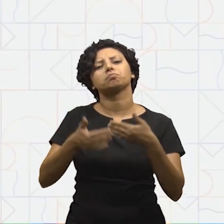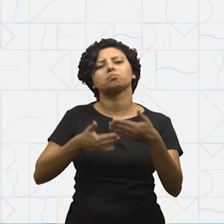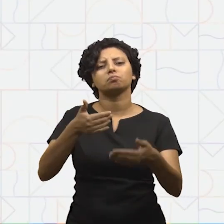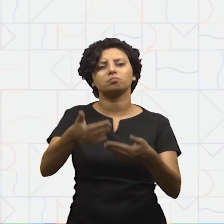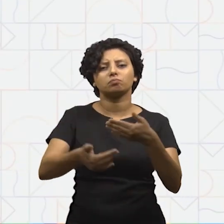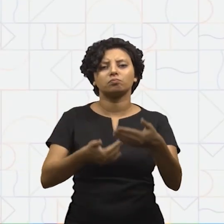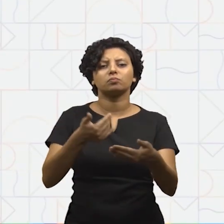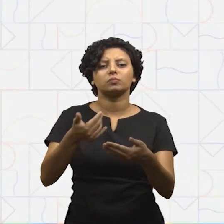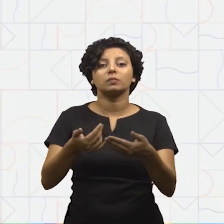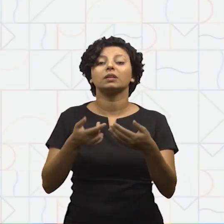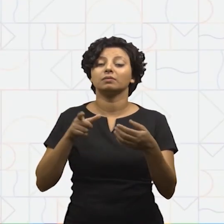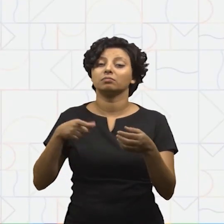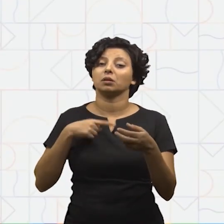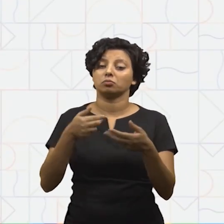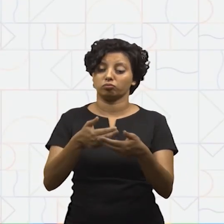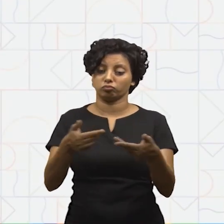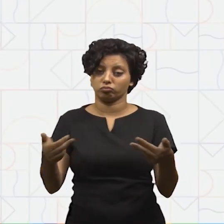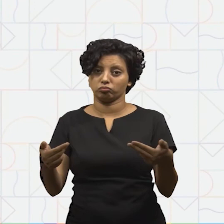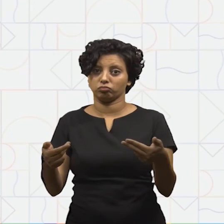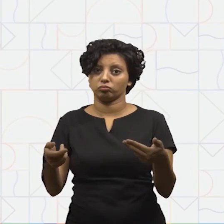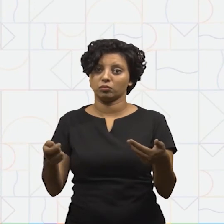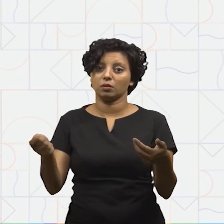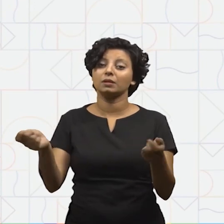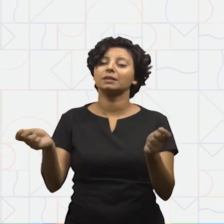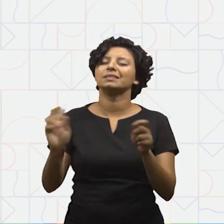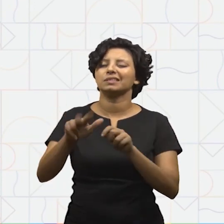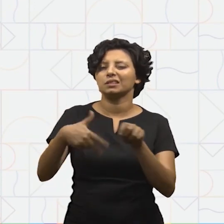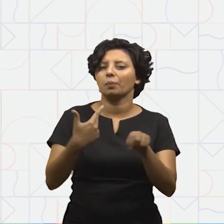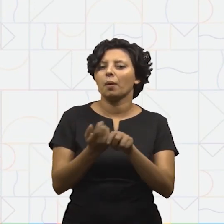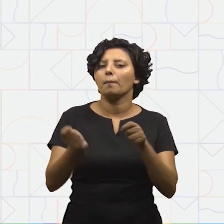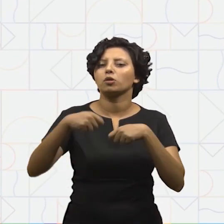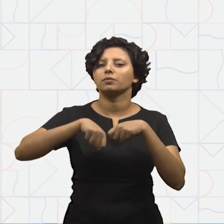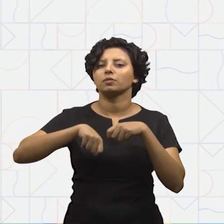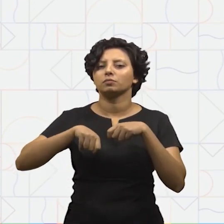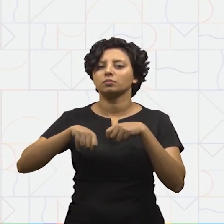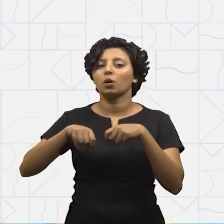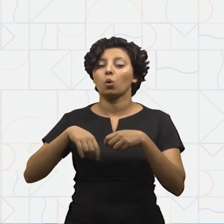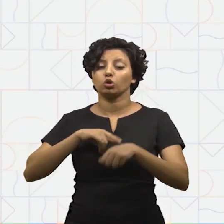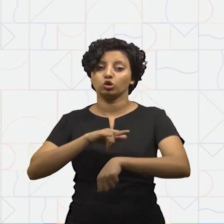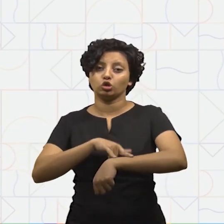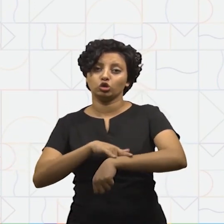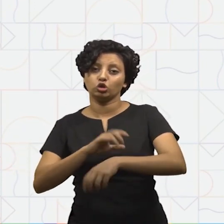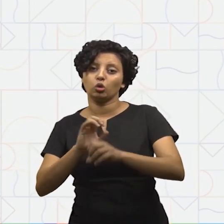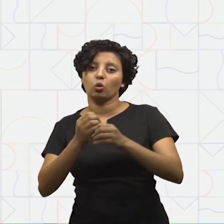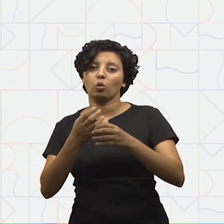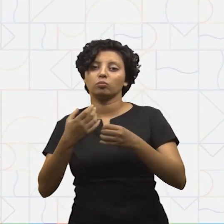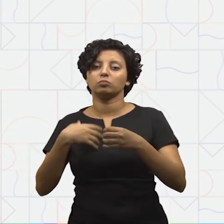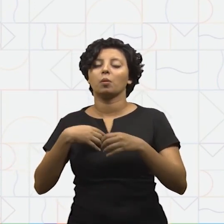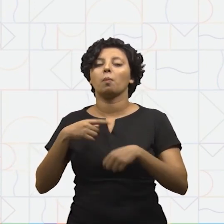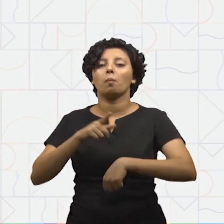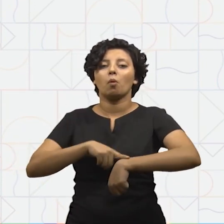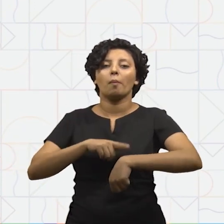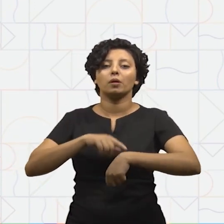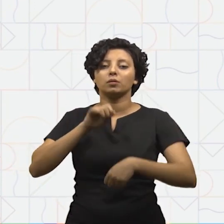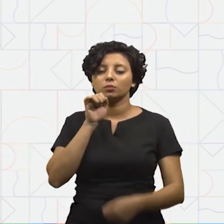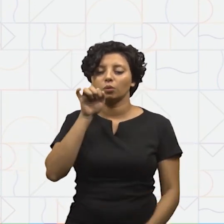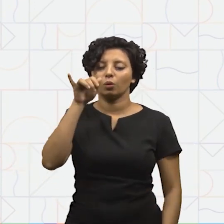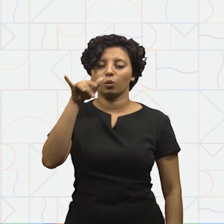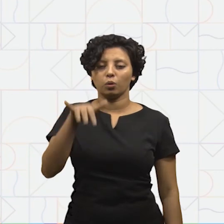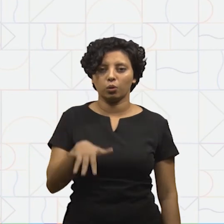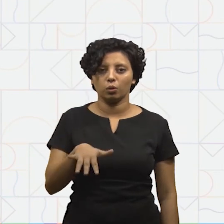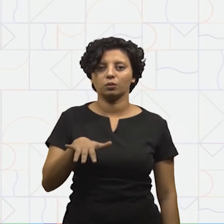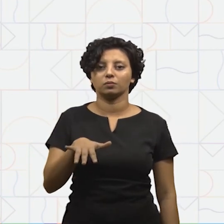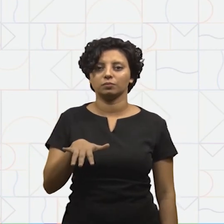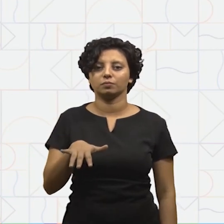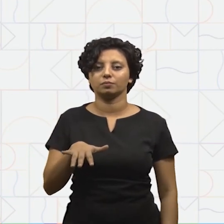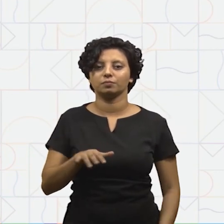gera resíduos que podem ser posteriormente eliminados pela urina ou expelidos pela própria respiração, no